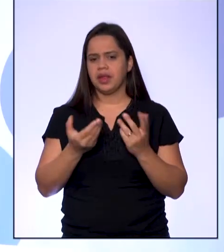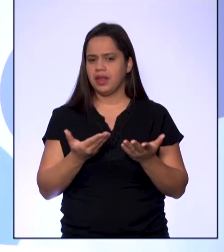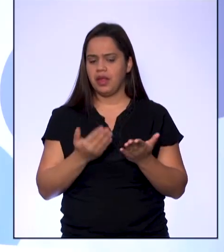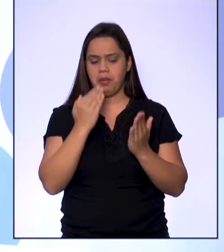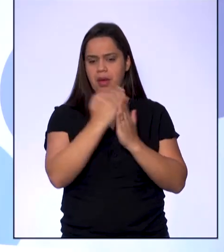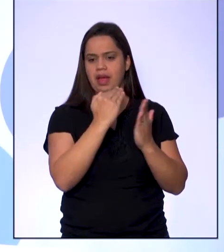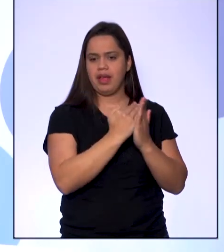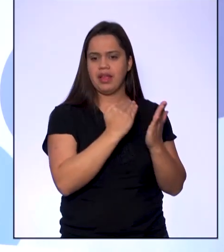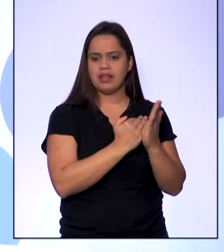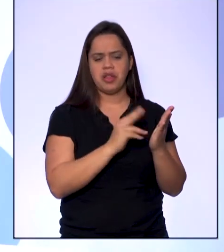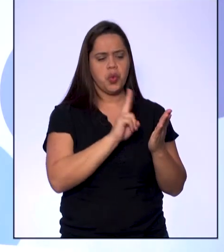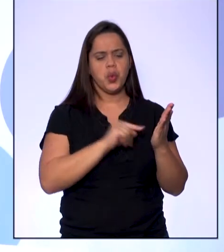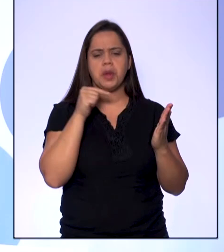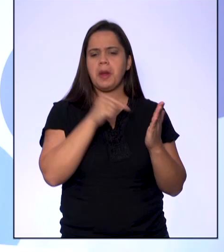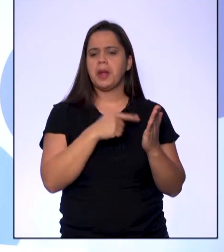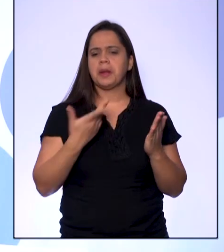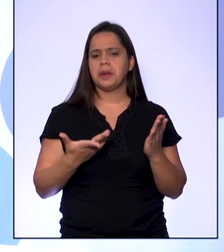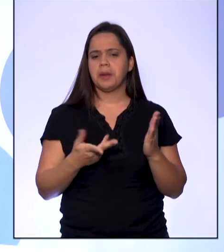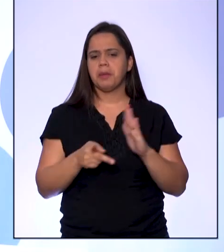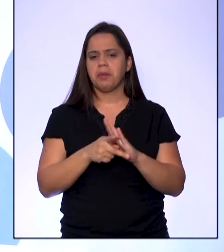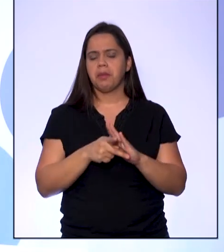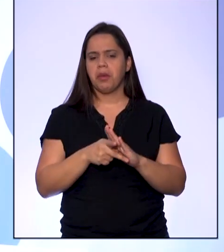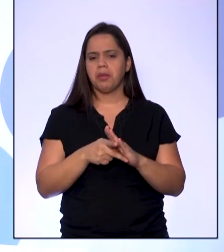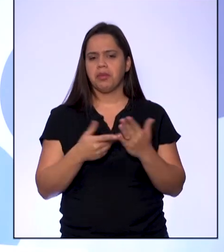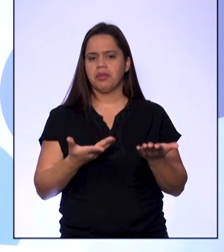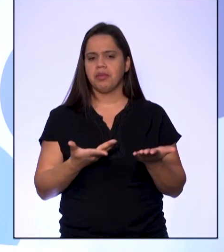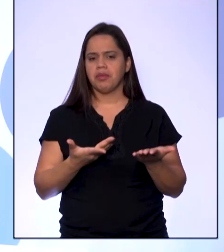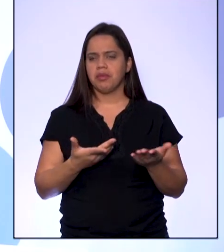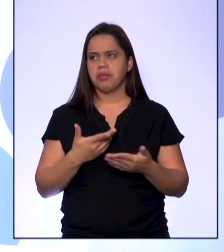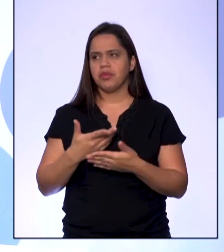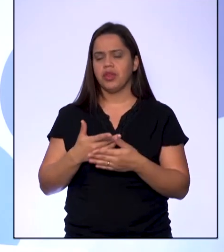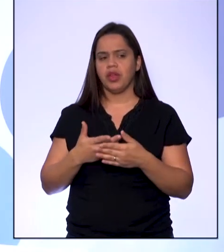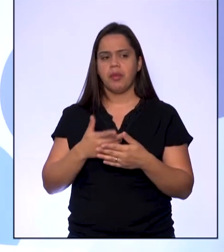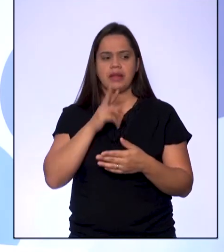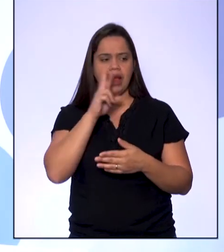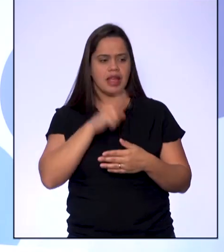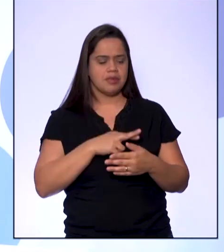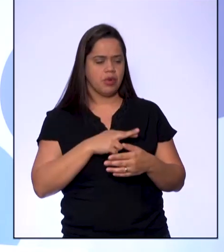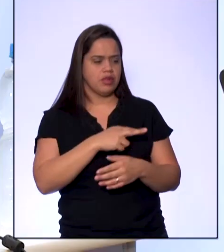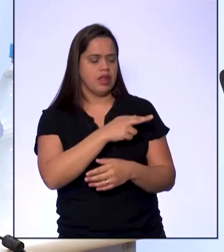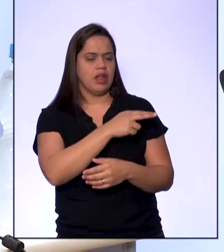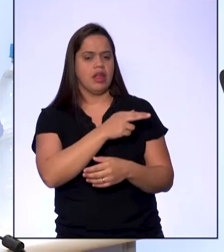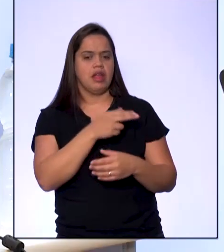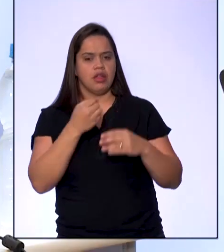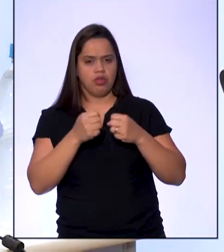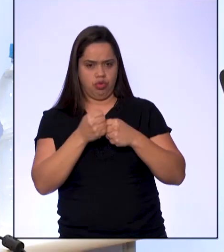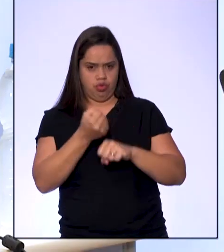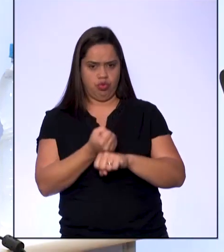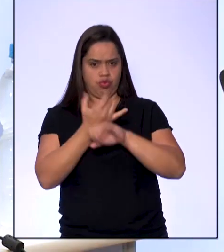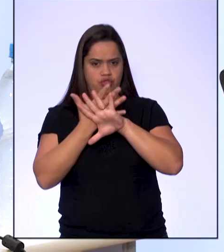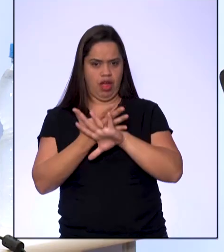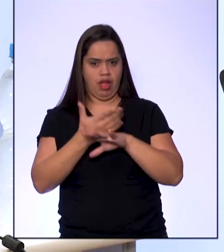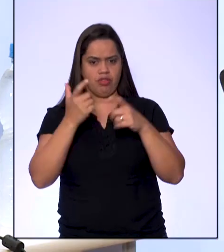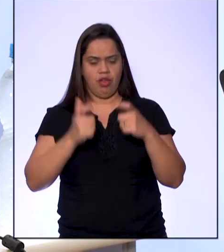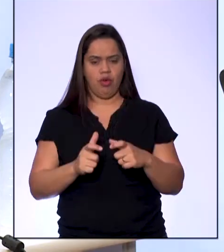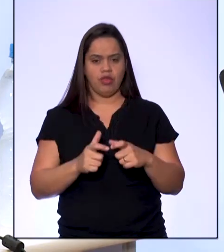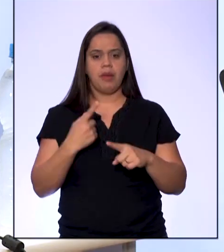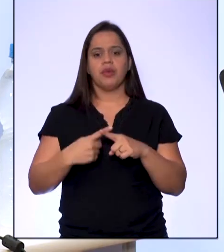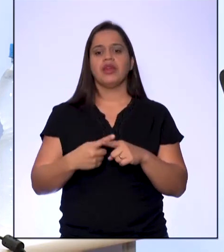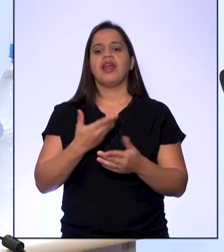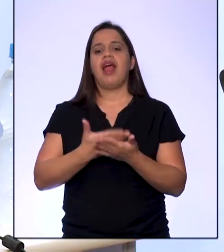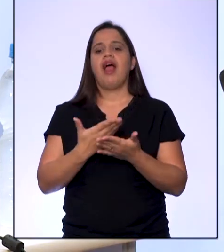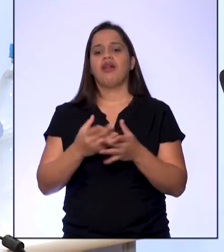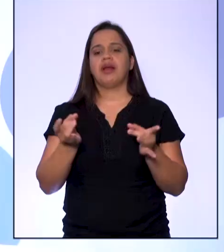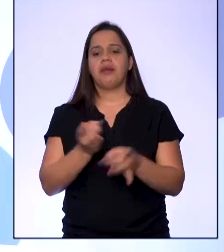serve uma receita? Para o aluno ou no chat? Eles podem já Por responder, favor, porque nossa aula está responda. acabando. É verdade, temos pouco